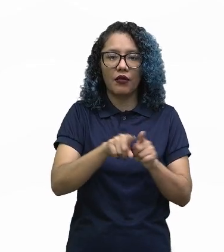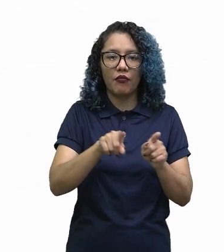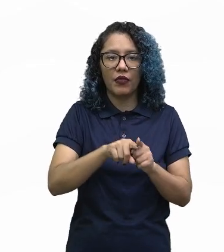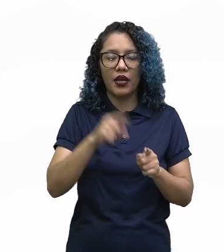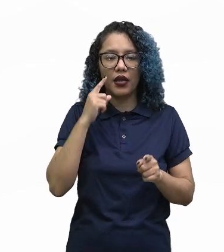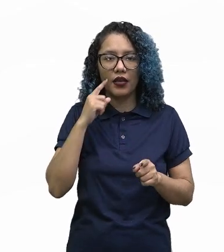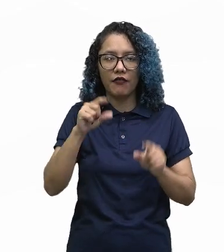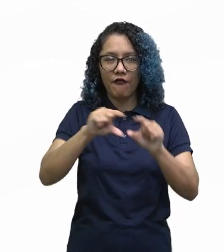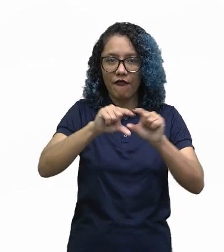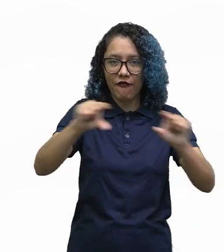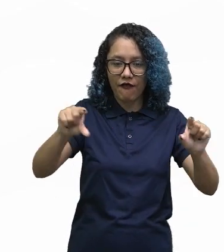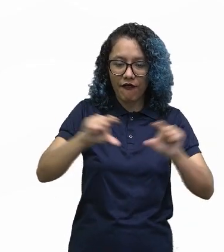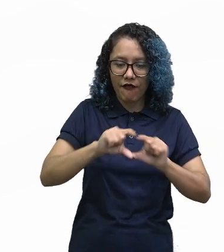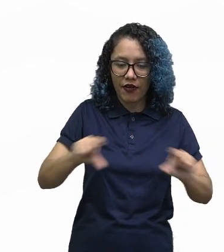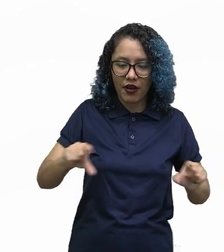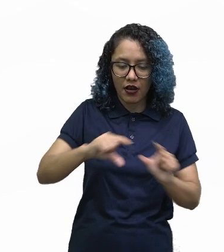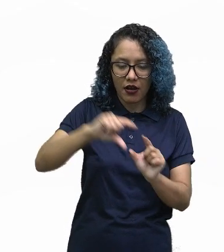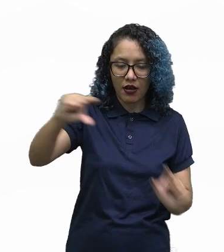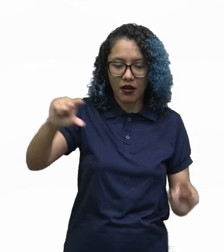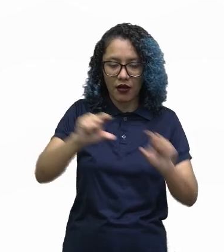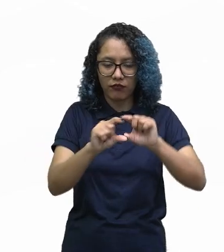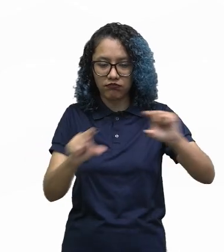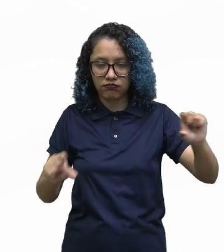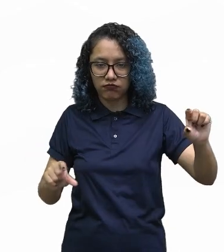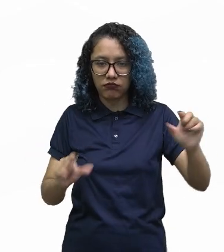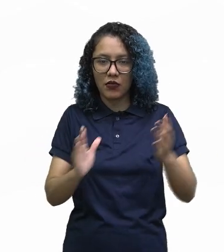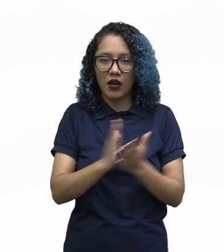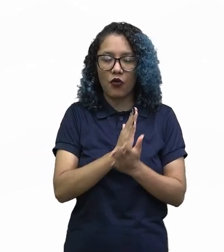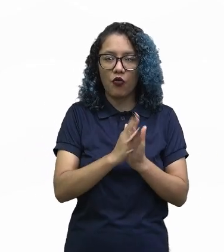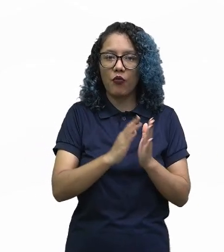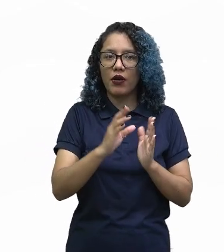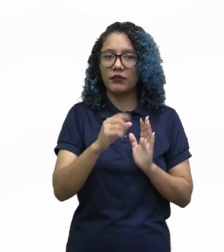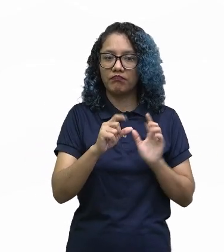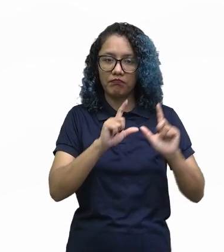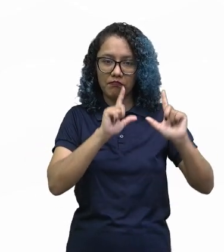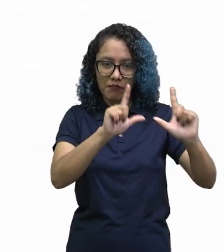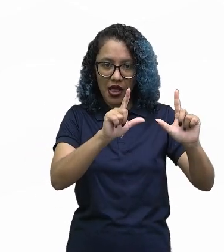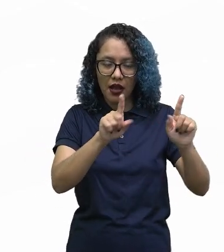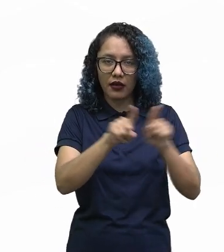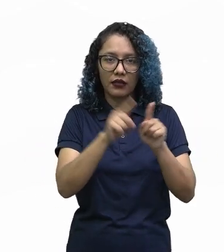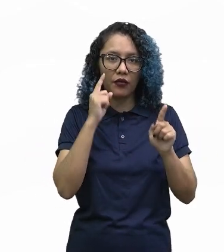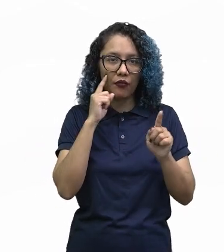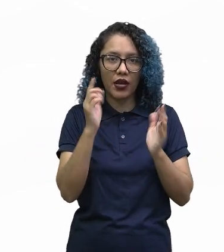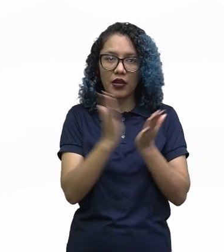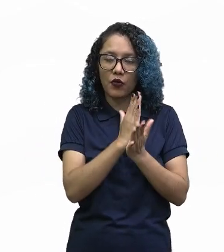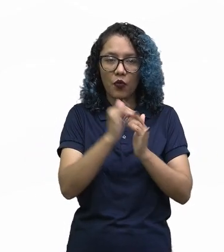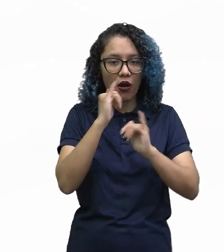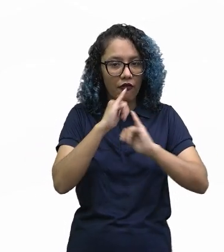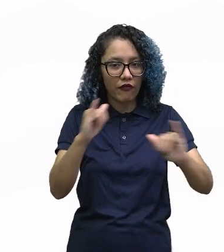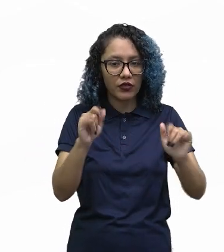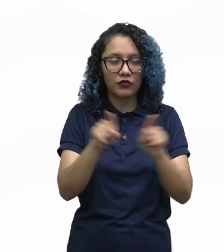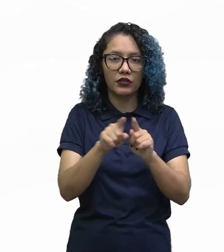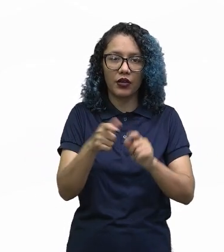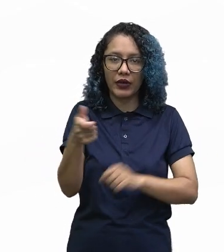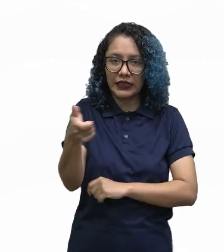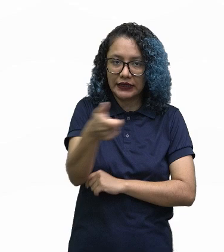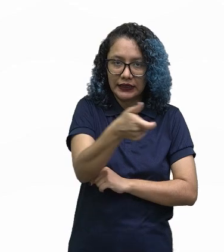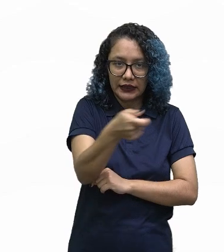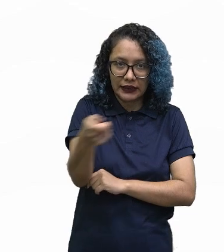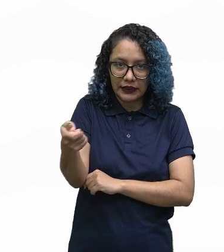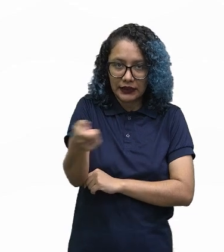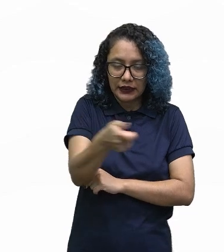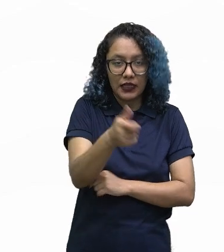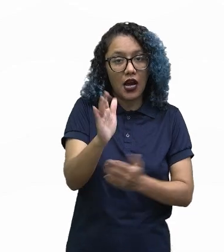espaço, as placas que são orientadoras de alguma situação e os extintores, tá? Lembrando que aqui são só